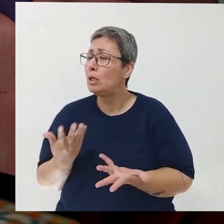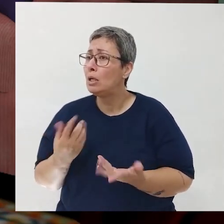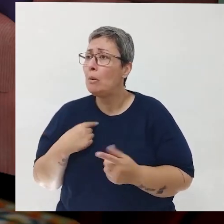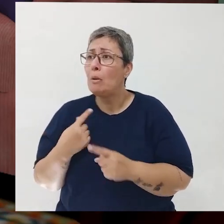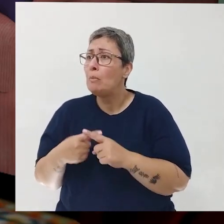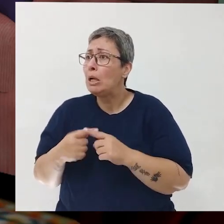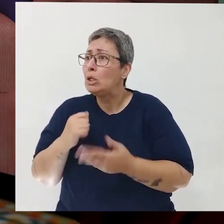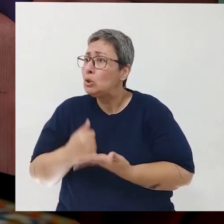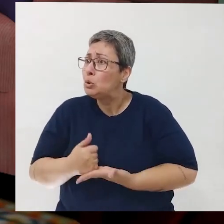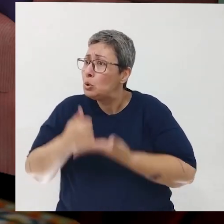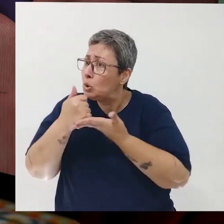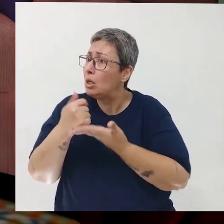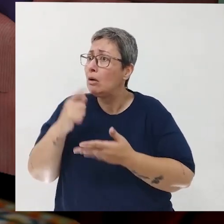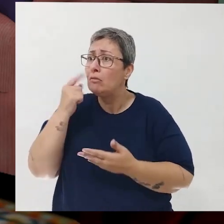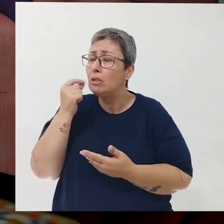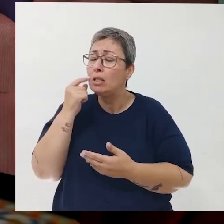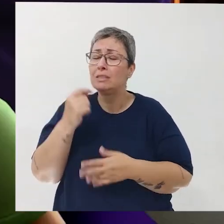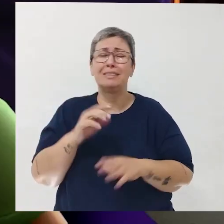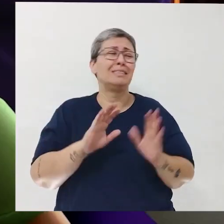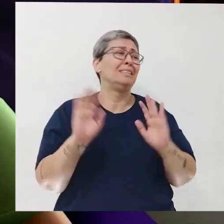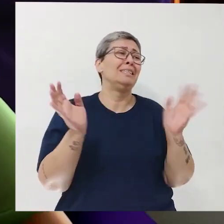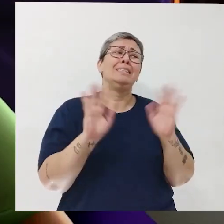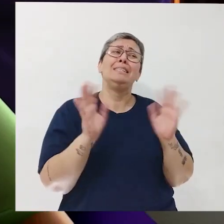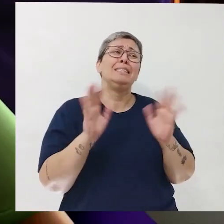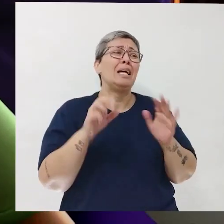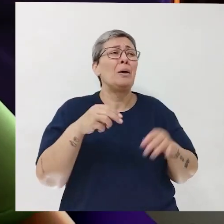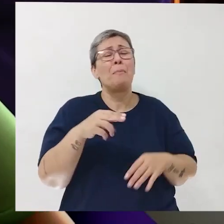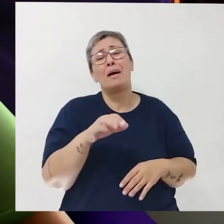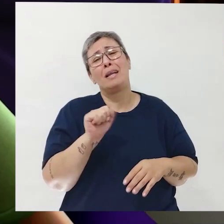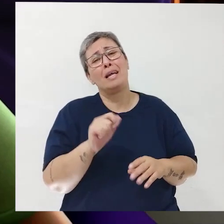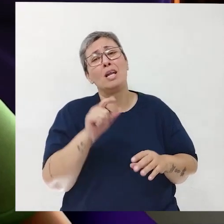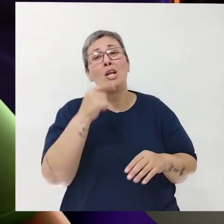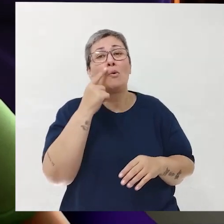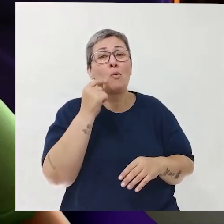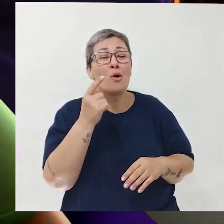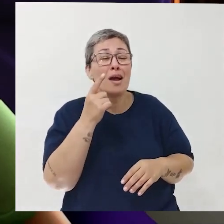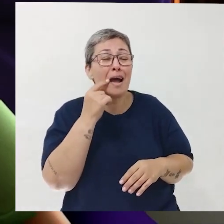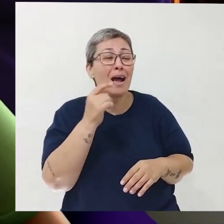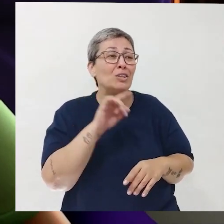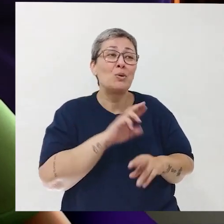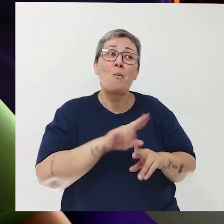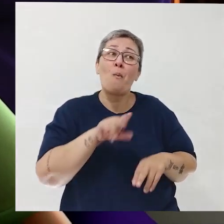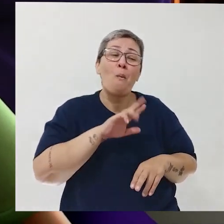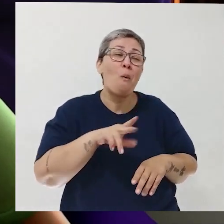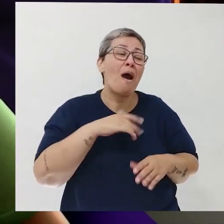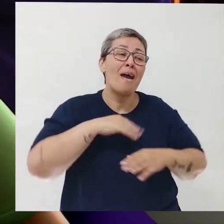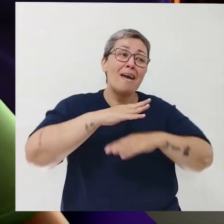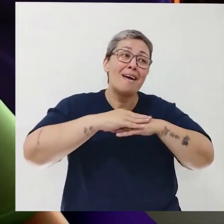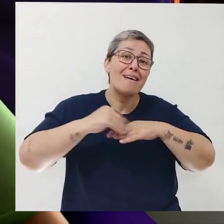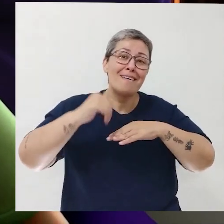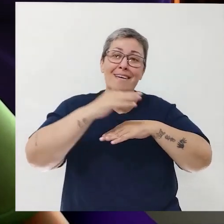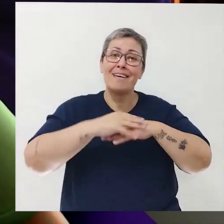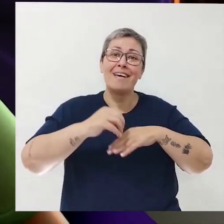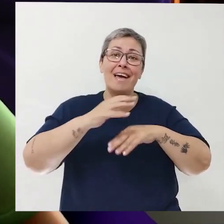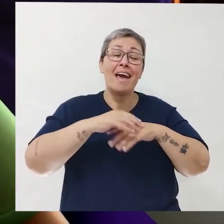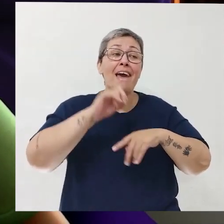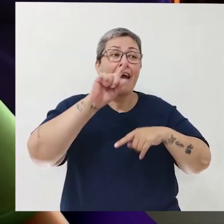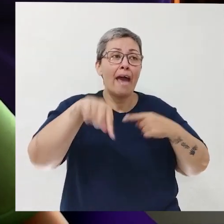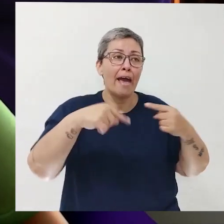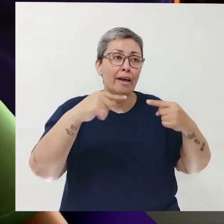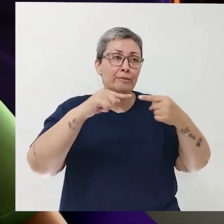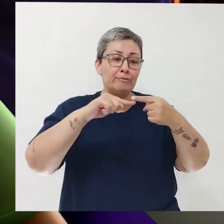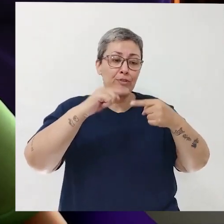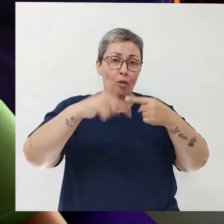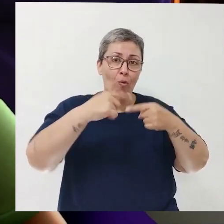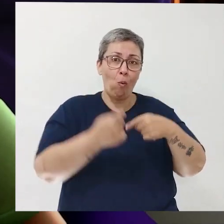isso? Temos que salvar ele. Não, Marina. O gato que o vô falou não é um bichinho, não. É uma